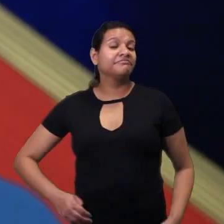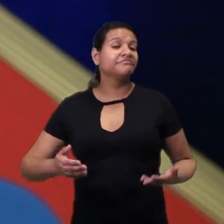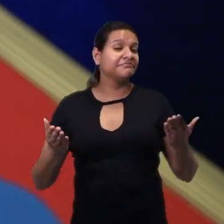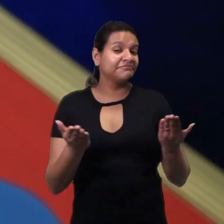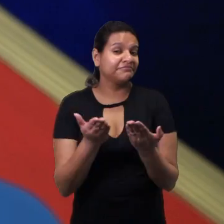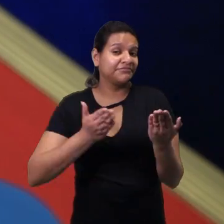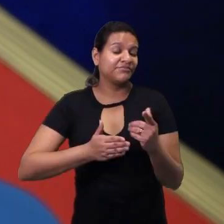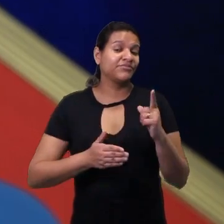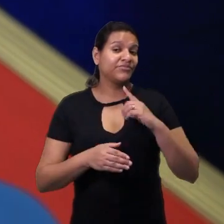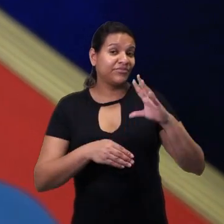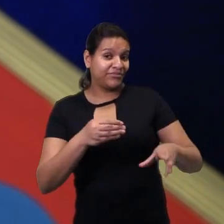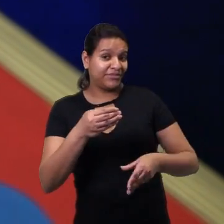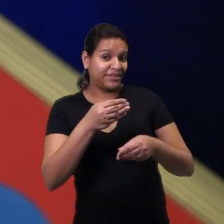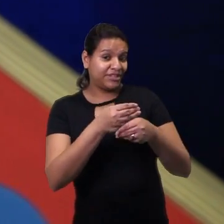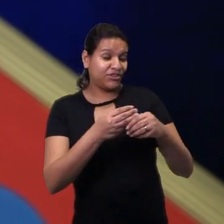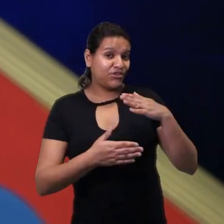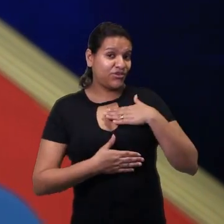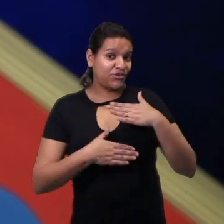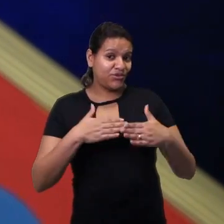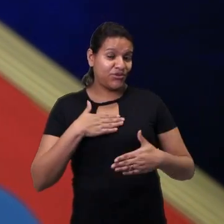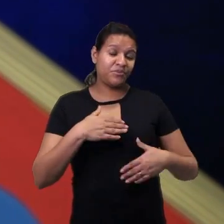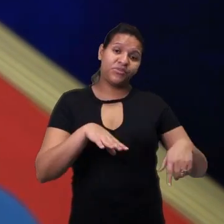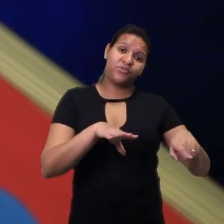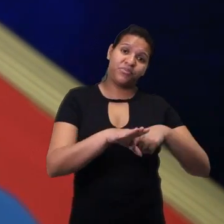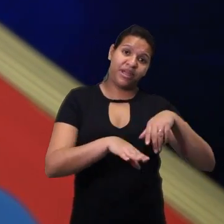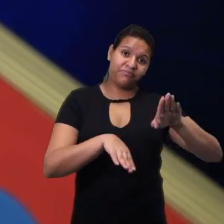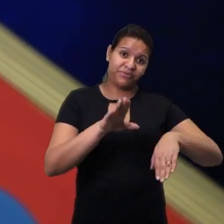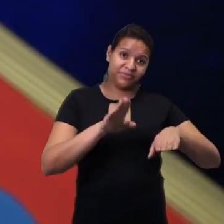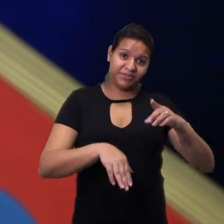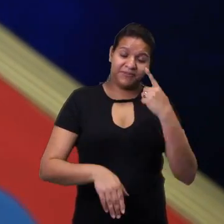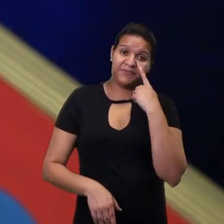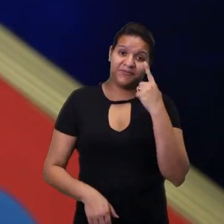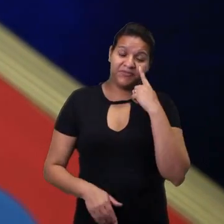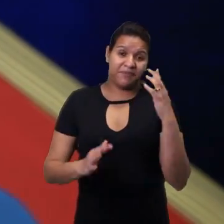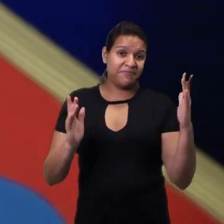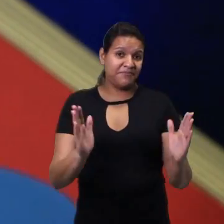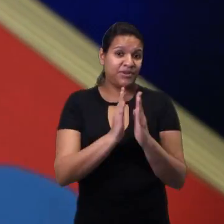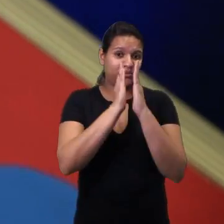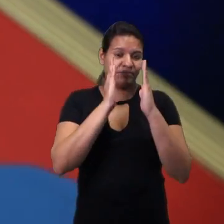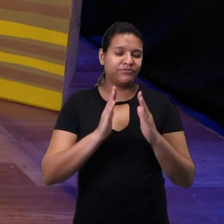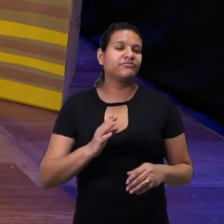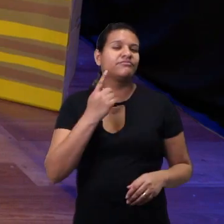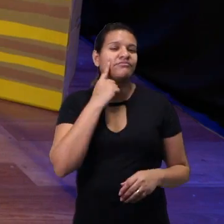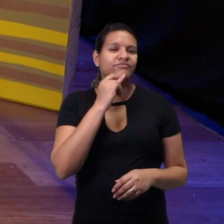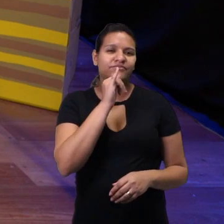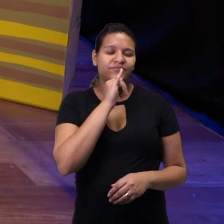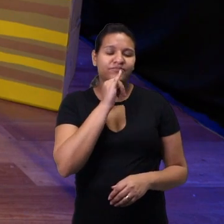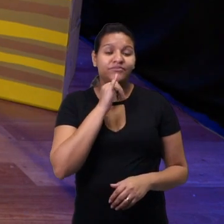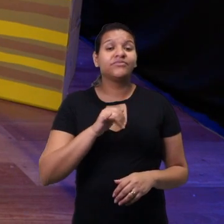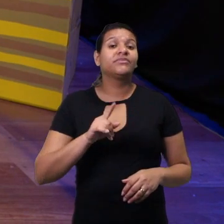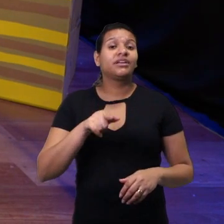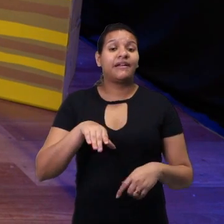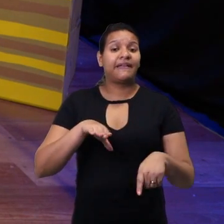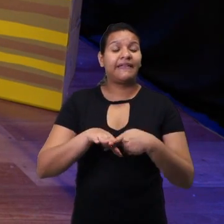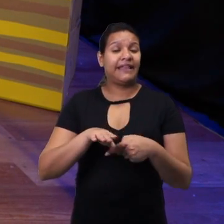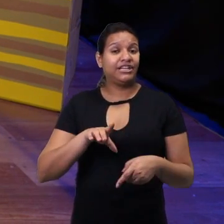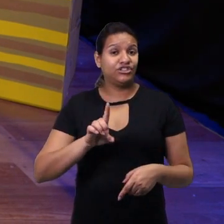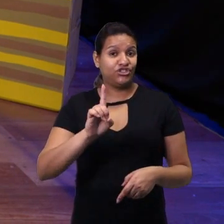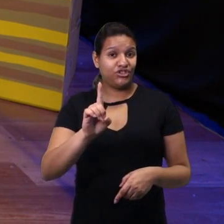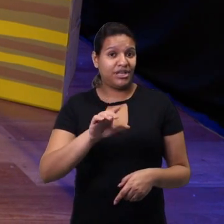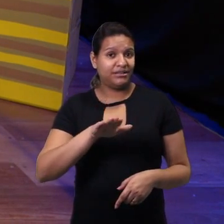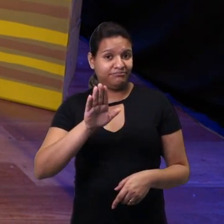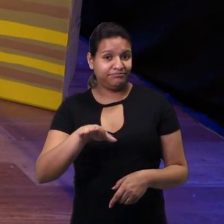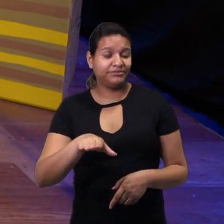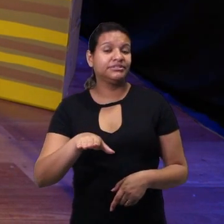E agora a gente vai juntar a movimentação dos pés com as mãos. Se eu piso na frente com a direita,